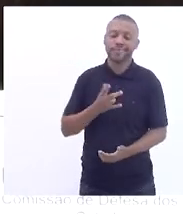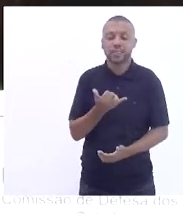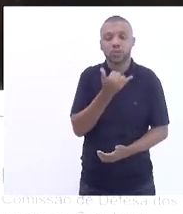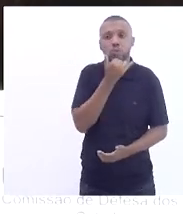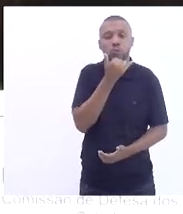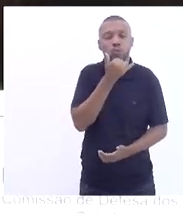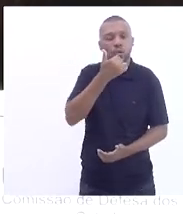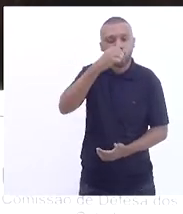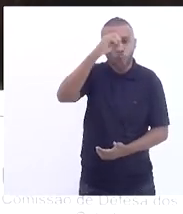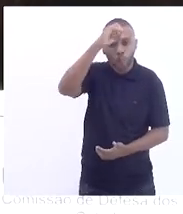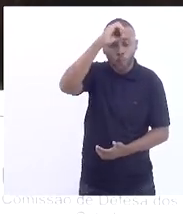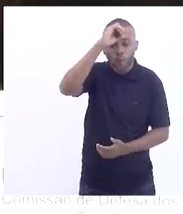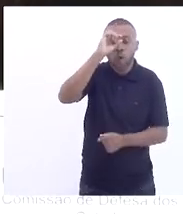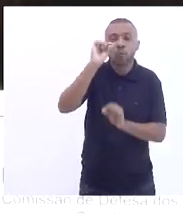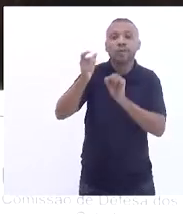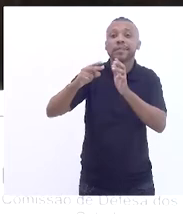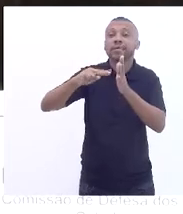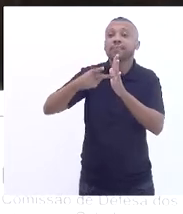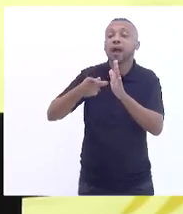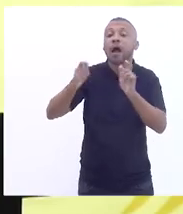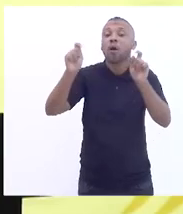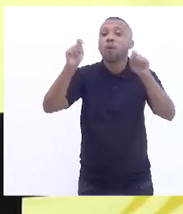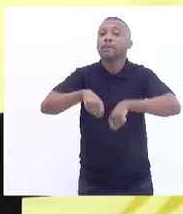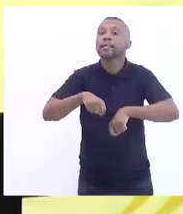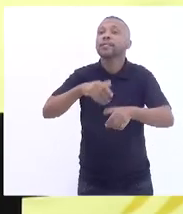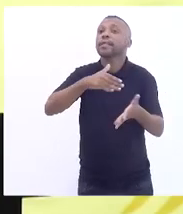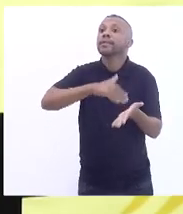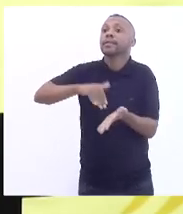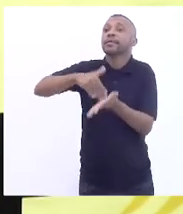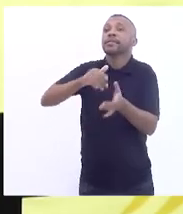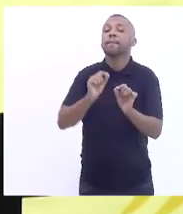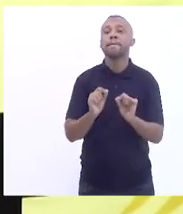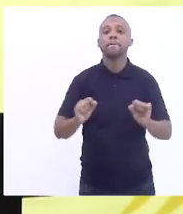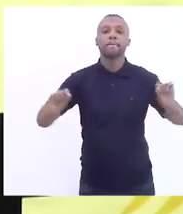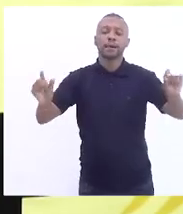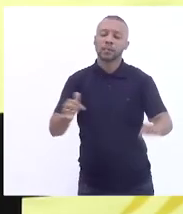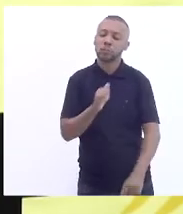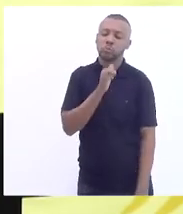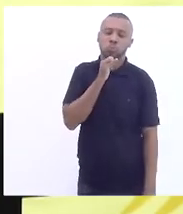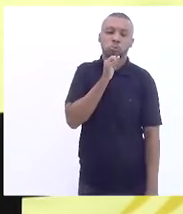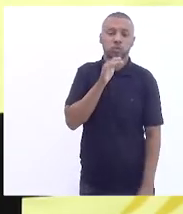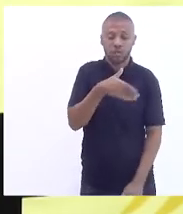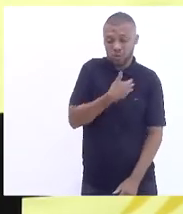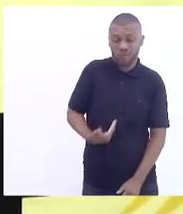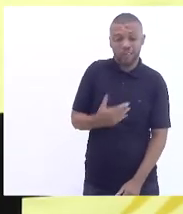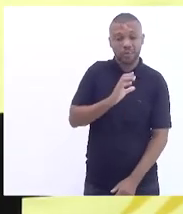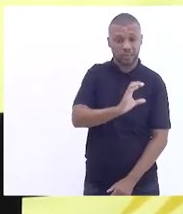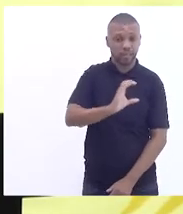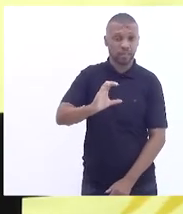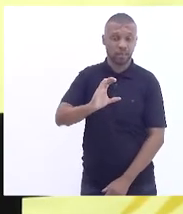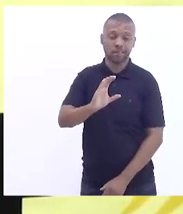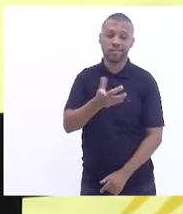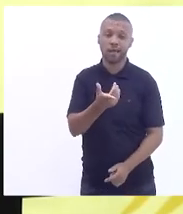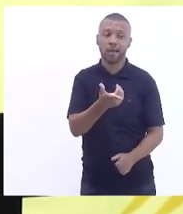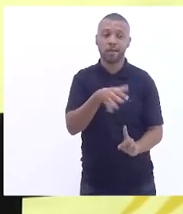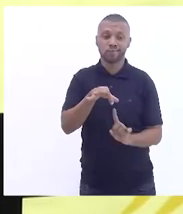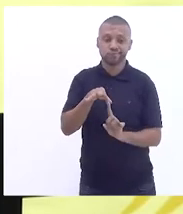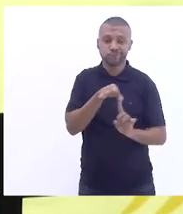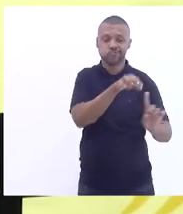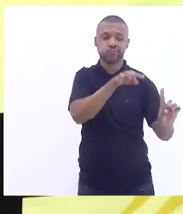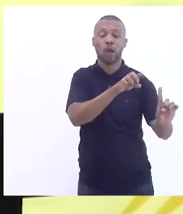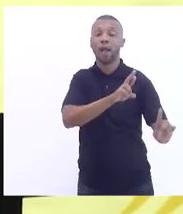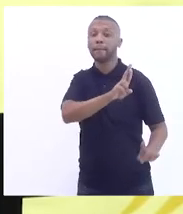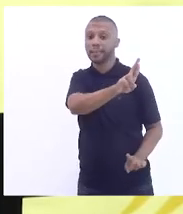não ter o conhecimento do que a competência das outras secretarias nos entristece que o governador mande vossa excelência